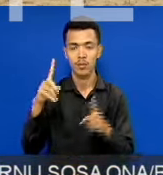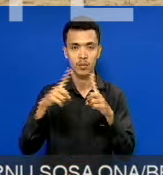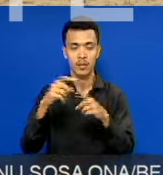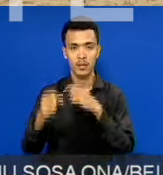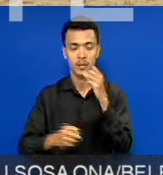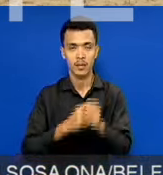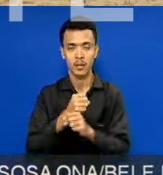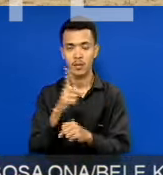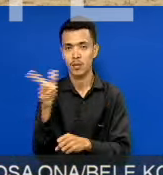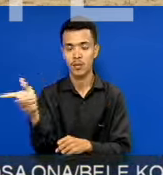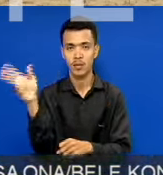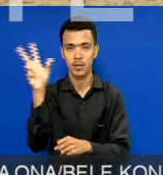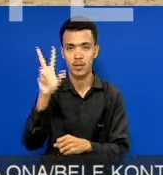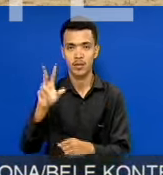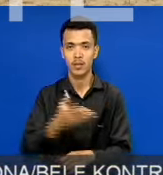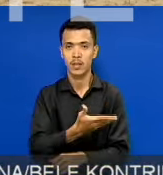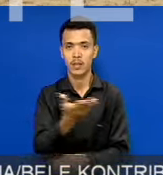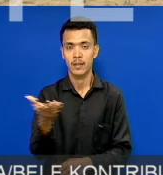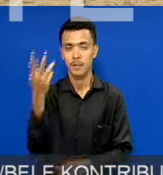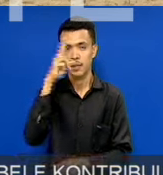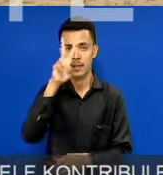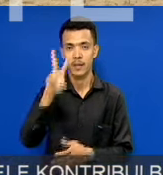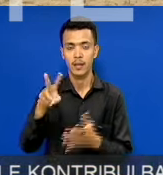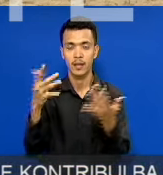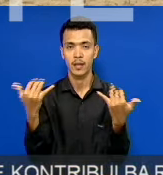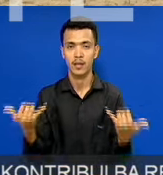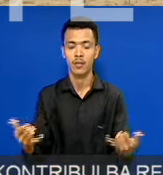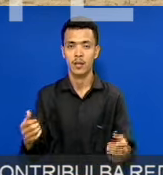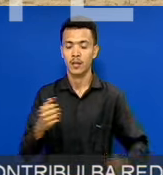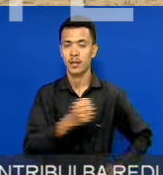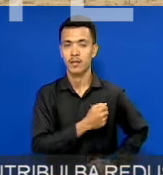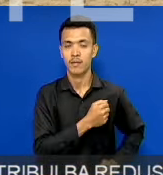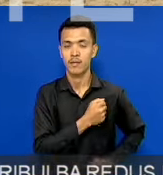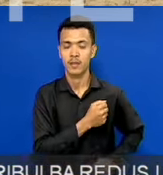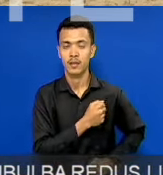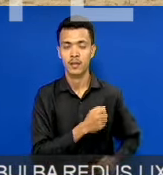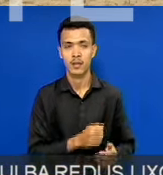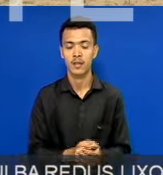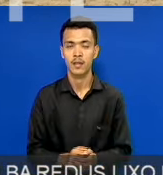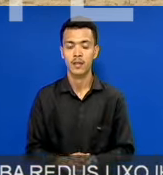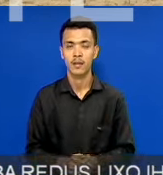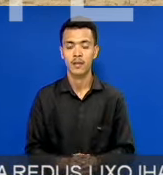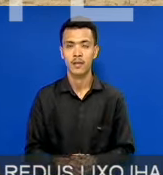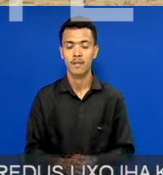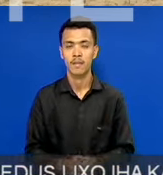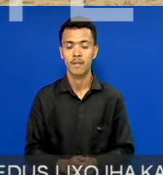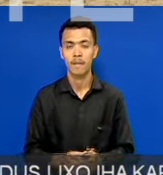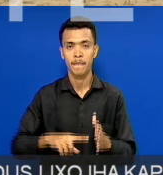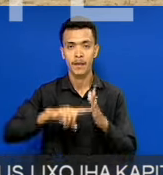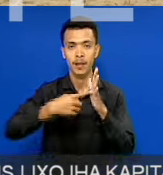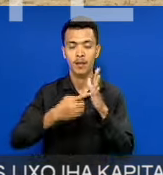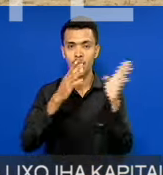tolu. Anda sete botsira hare dau daune Valentil, Força de Defesa Timor-Leste, Força de Parada, ahu